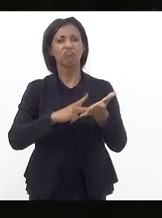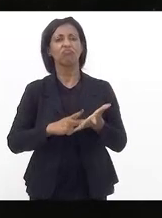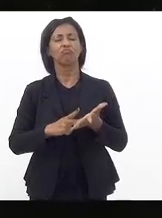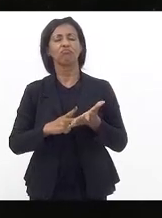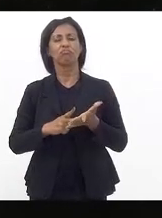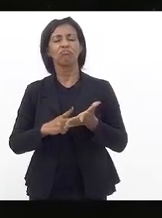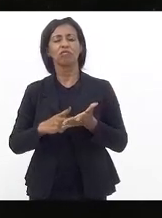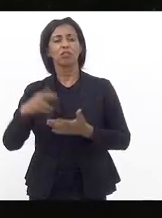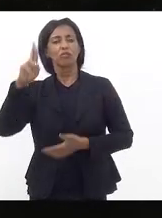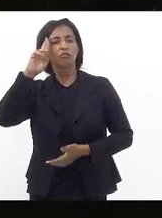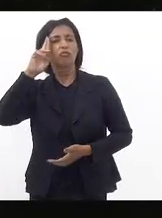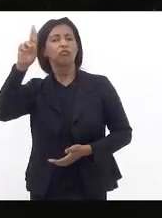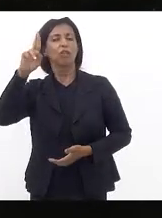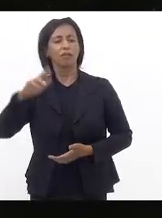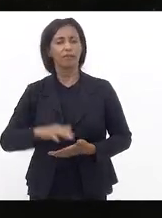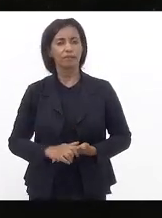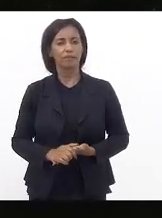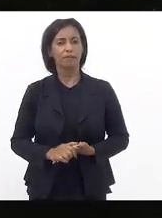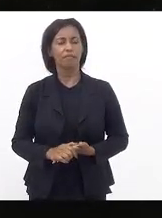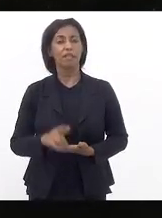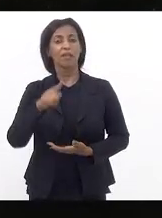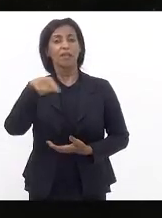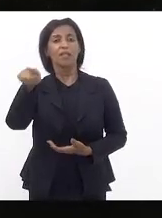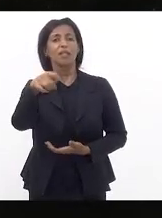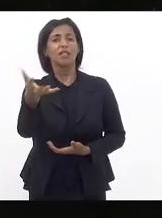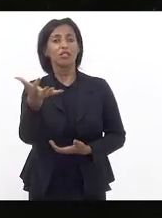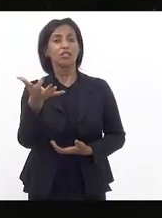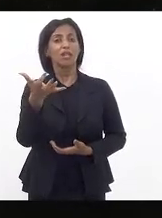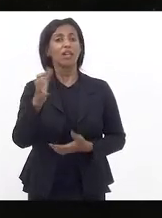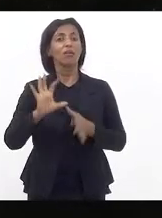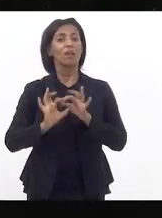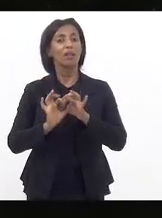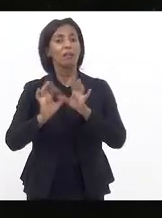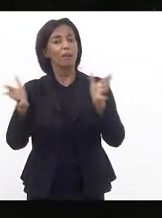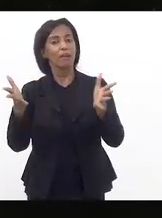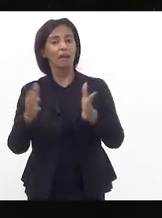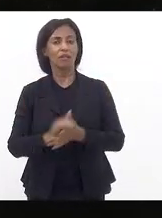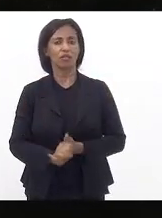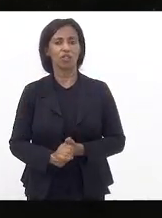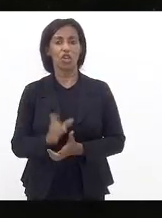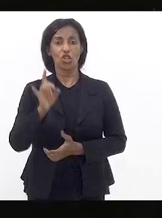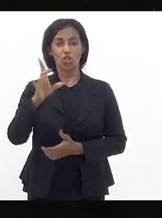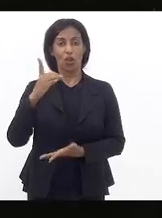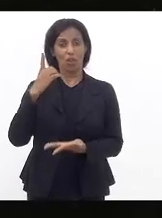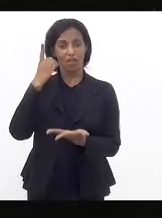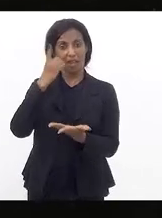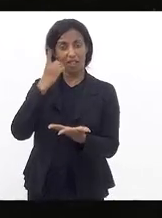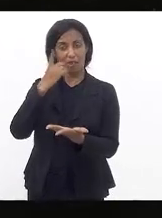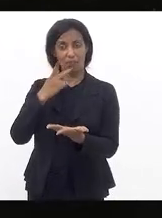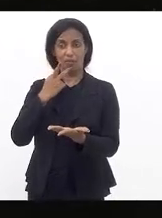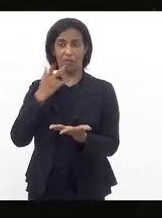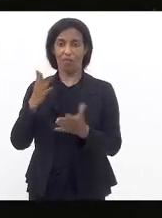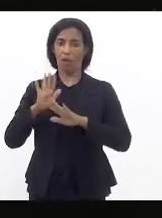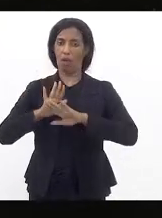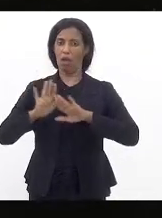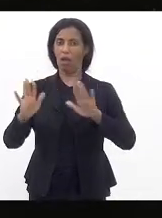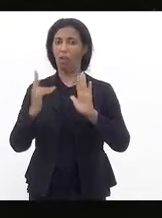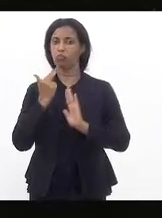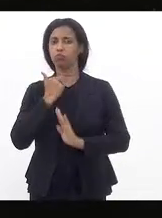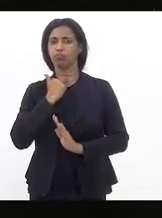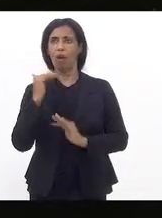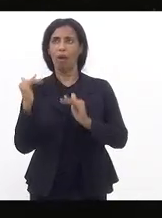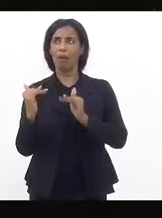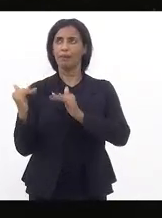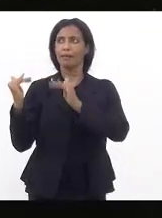patrões e chefe e eles querem mais Gualberto Liberdade só que a deputada que falou ah mas